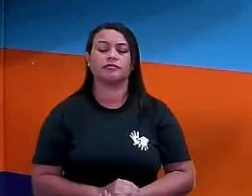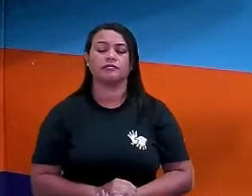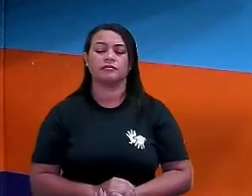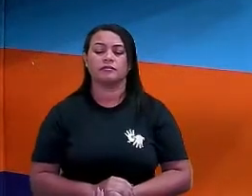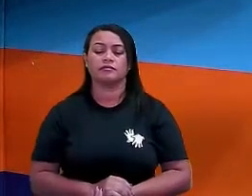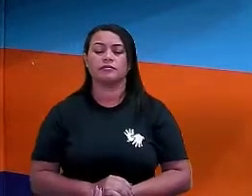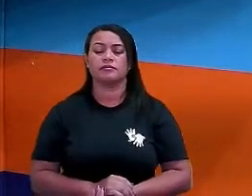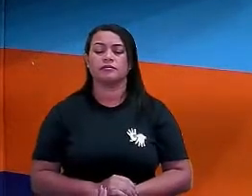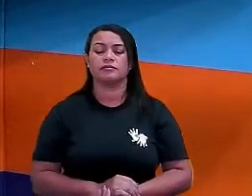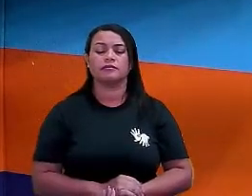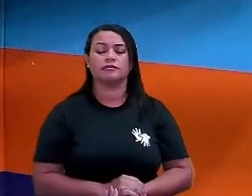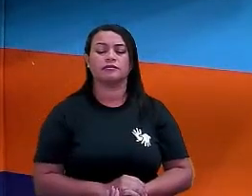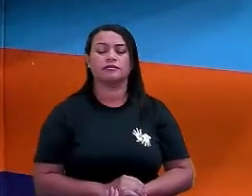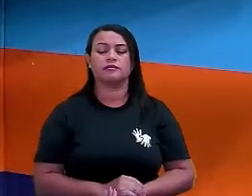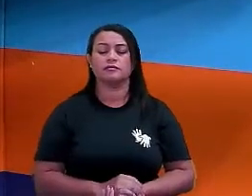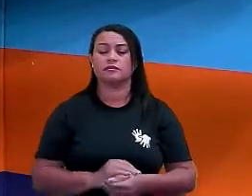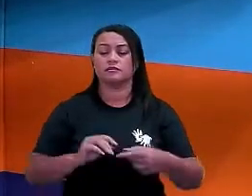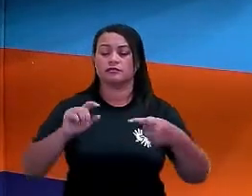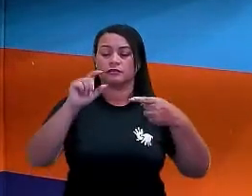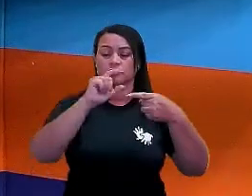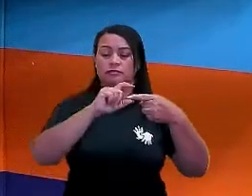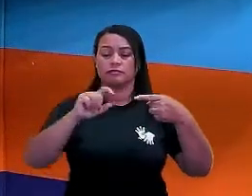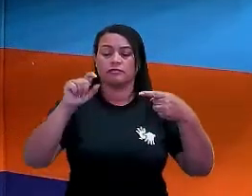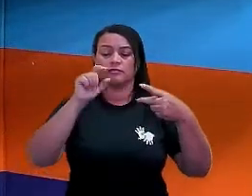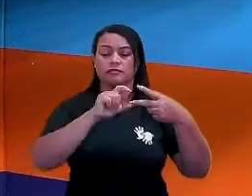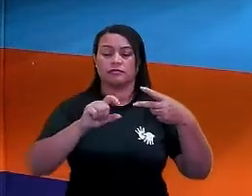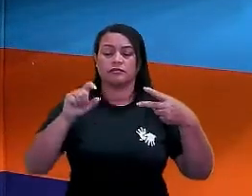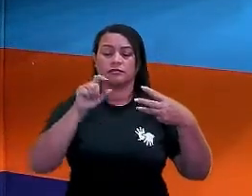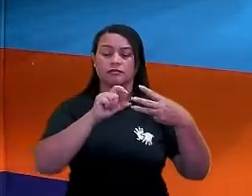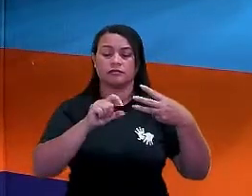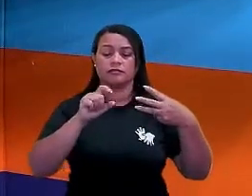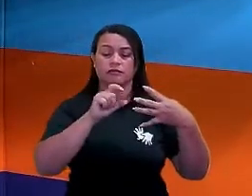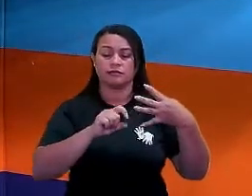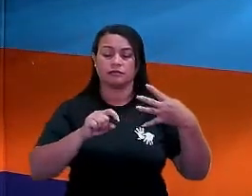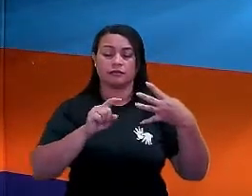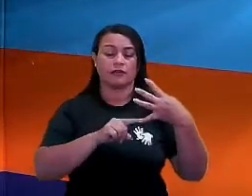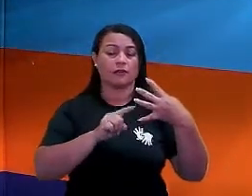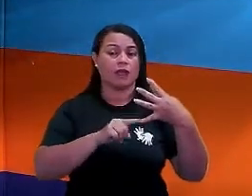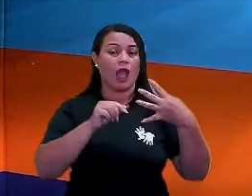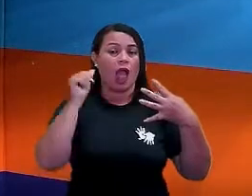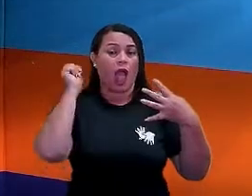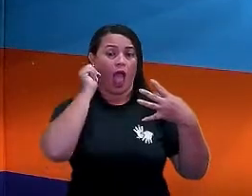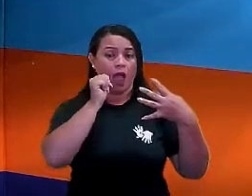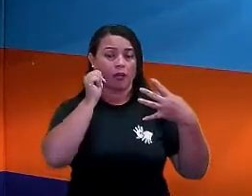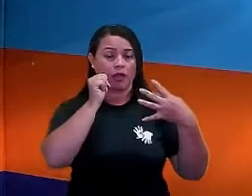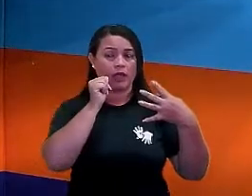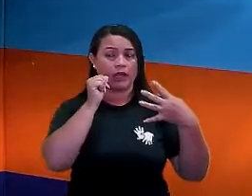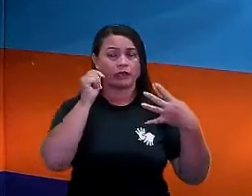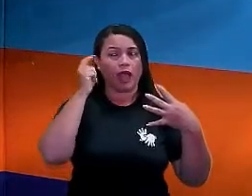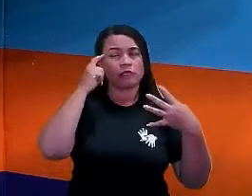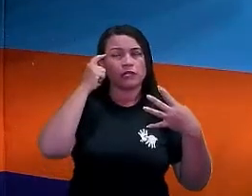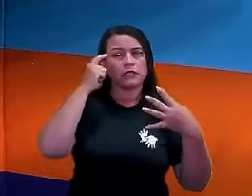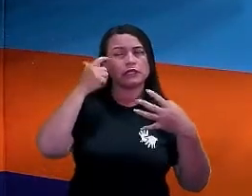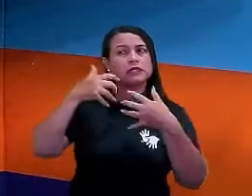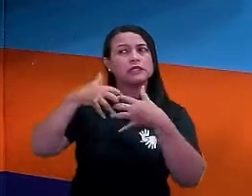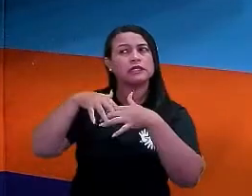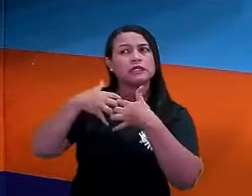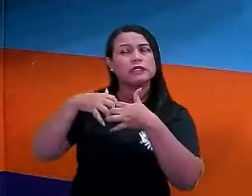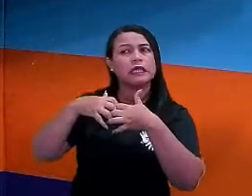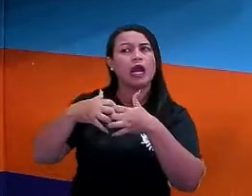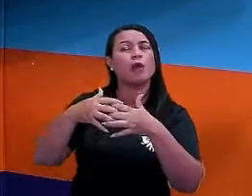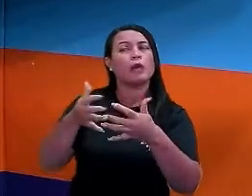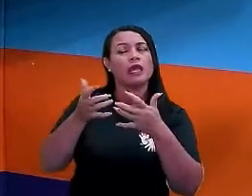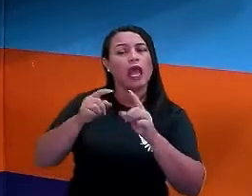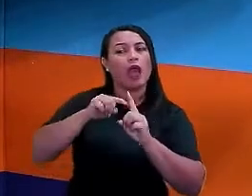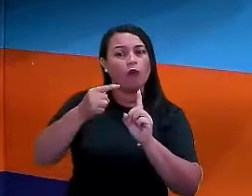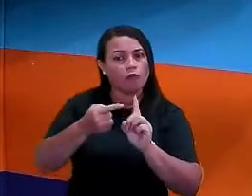to have a baby. She's going to have a baby. Ela vai ter um bebê. Ela está planejando. Ela já sentou, já conversou com o esposo